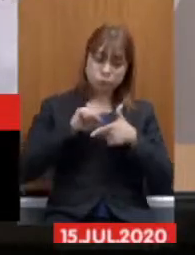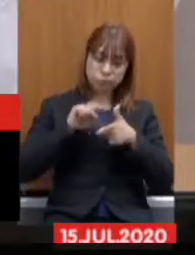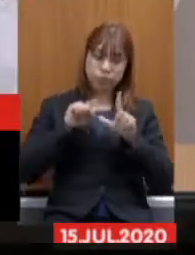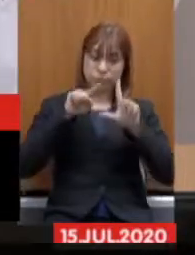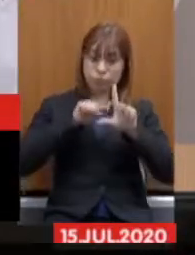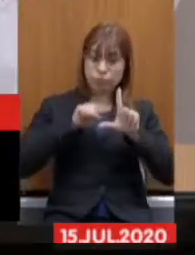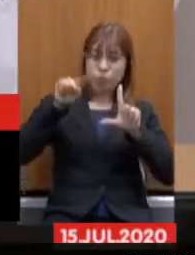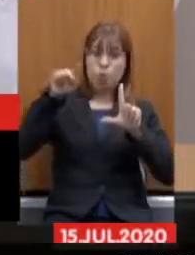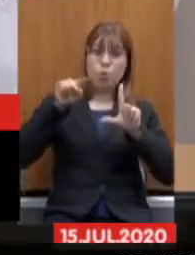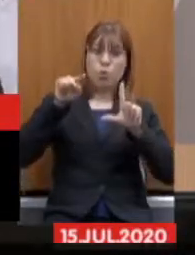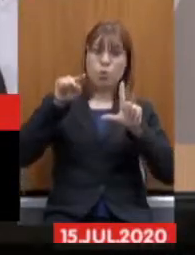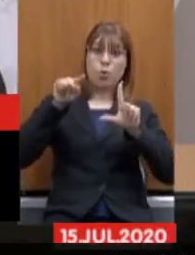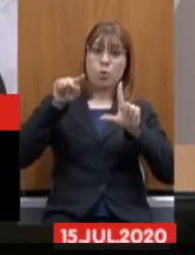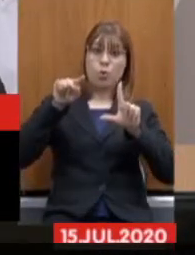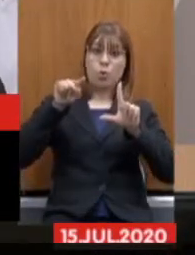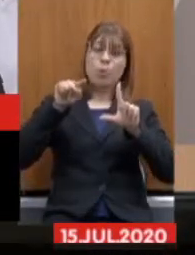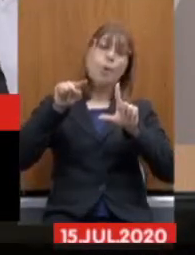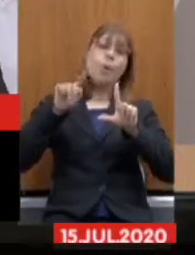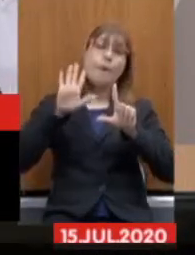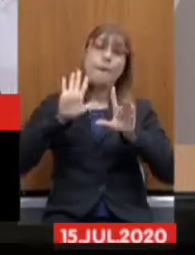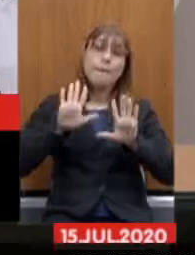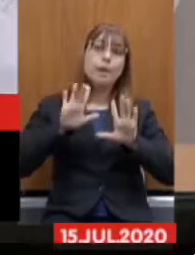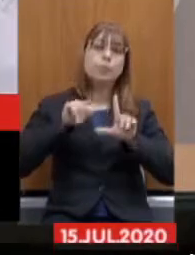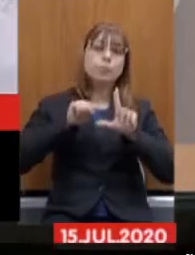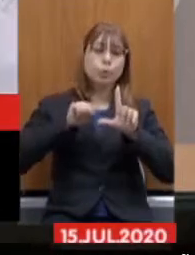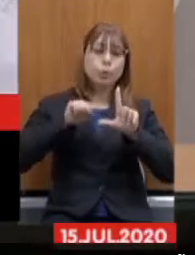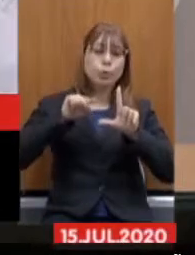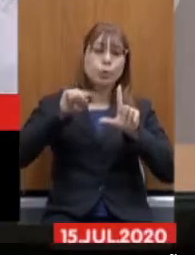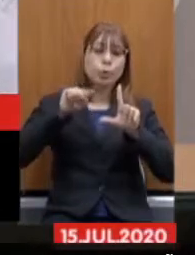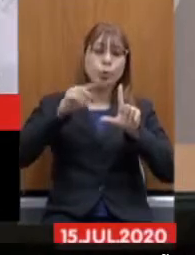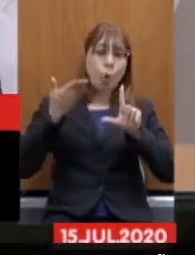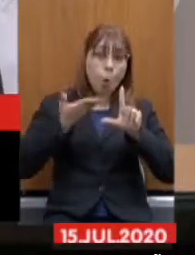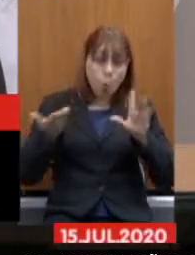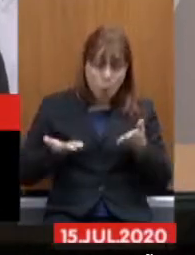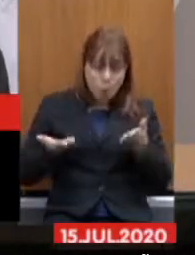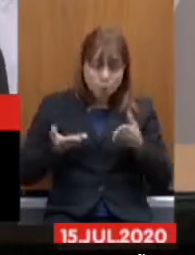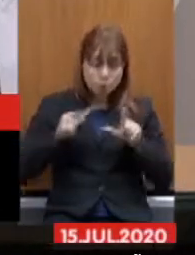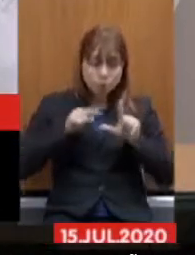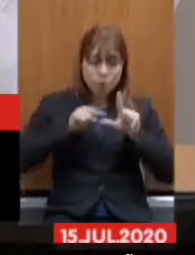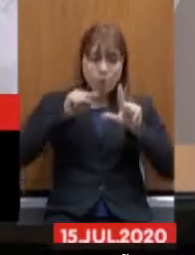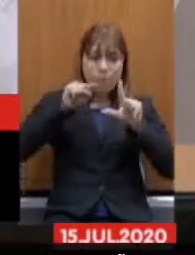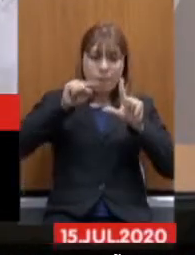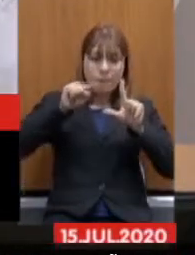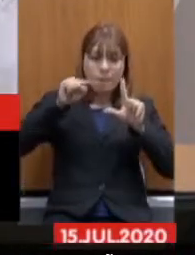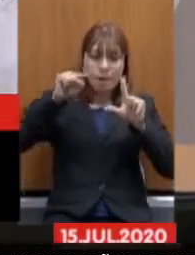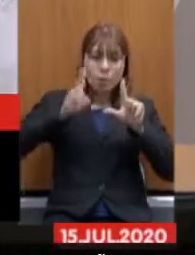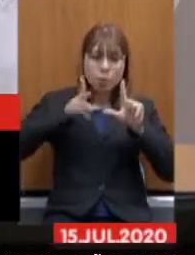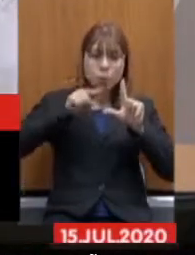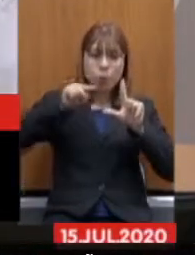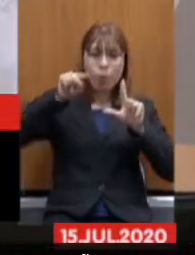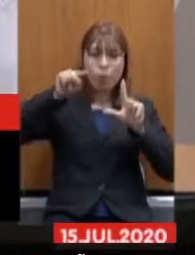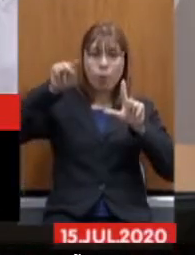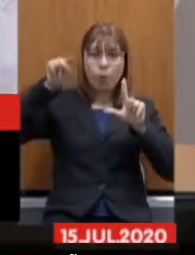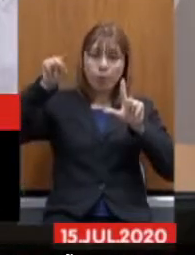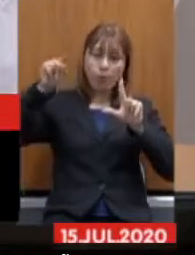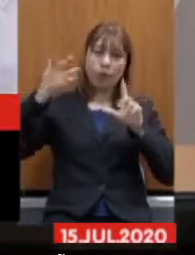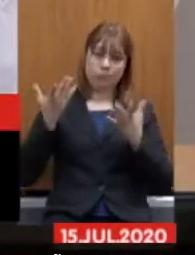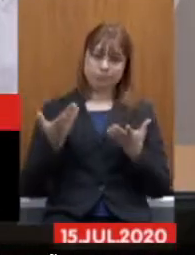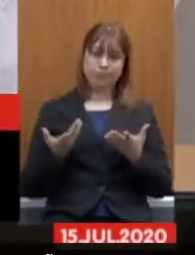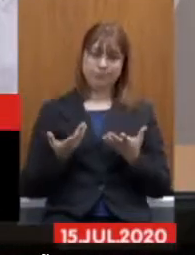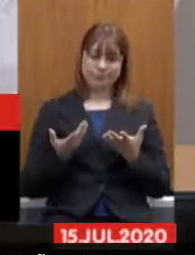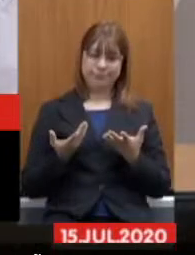pico pode ser mas a curva e ela está em crescimento no dia de hoje tá bom